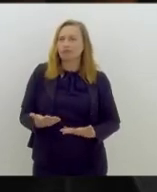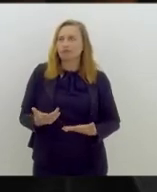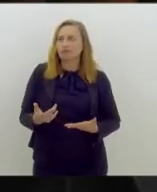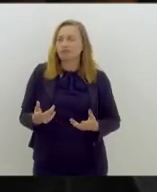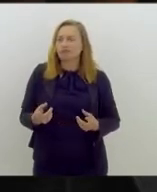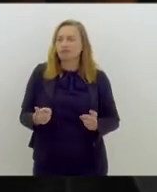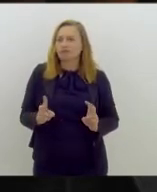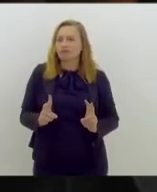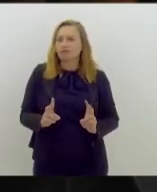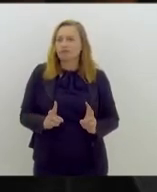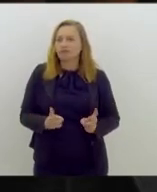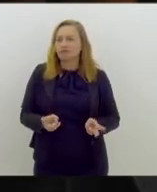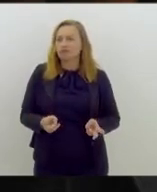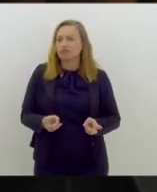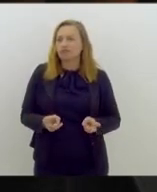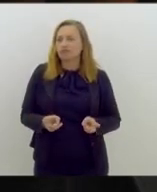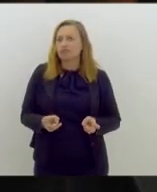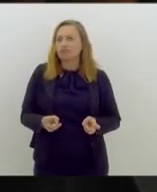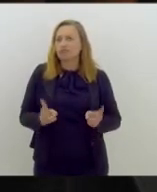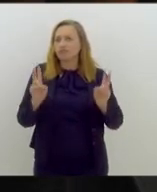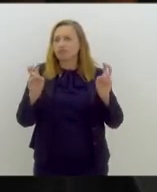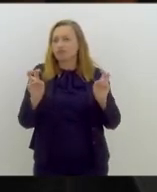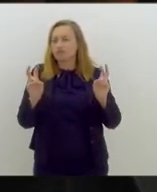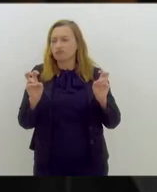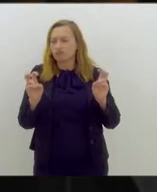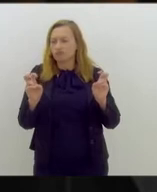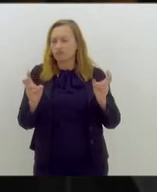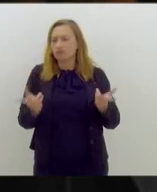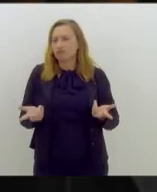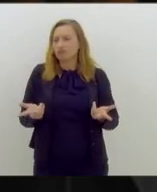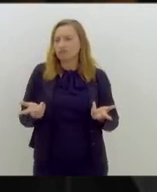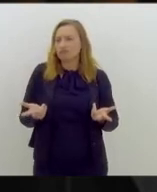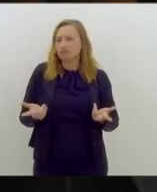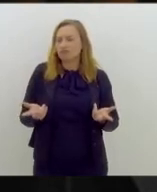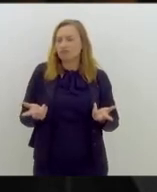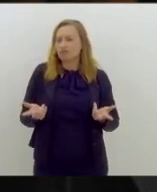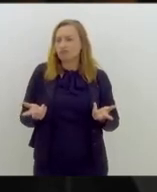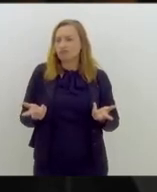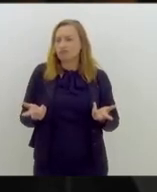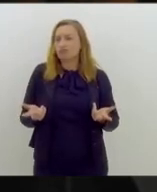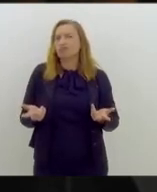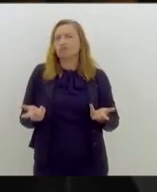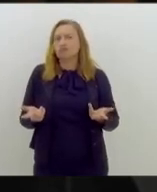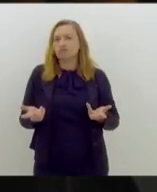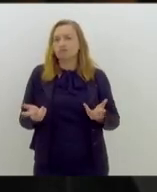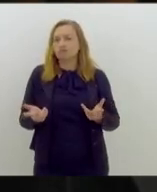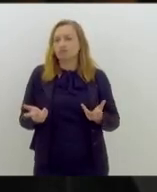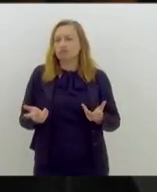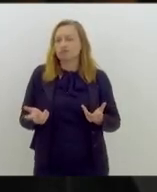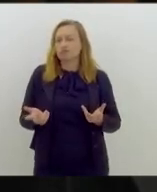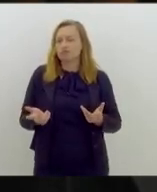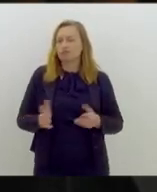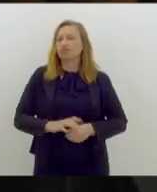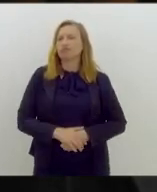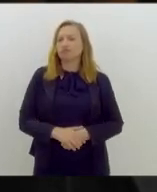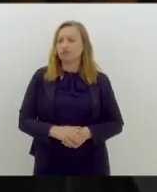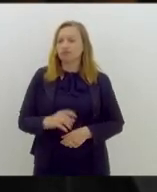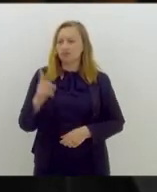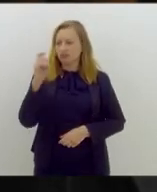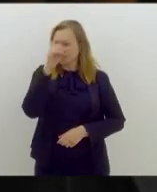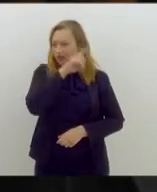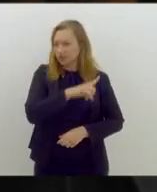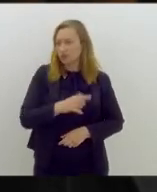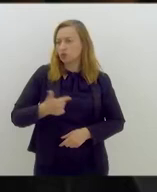atípico Fenômeno totalmente atípico segunda